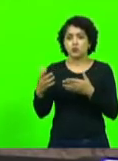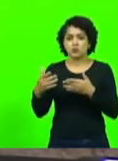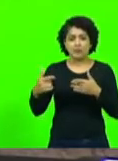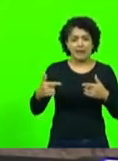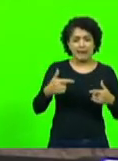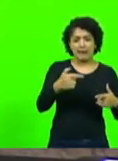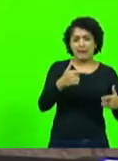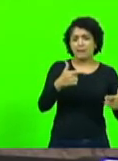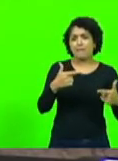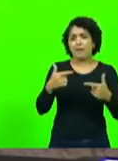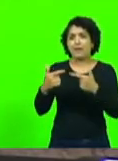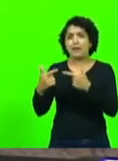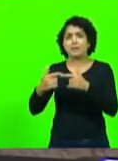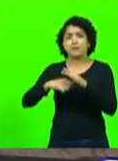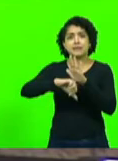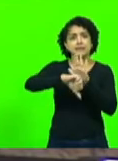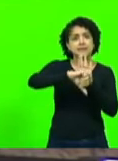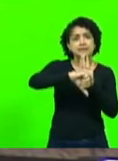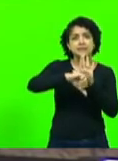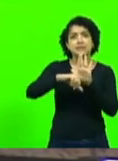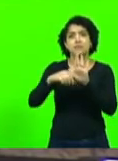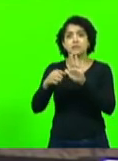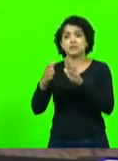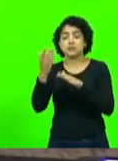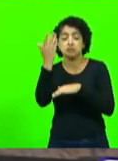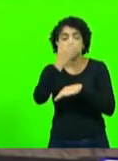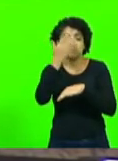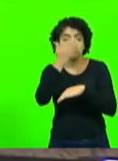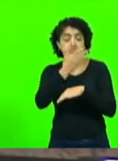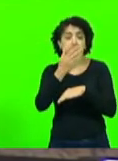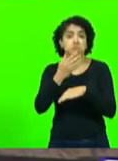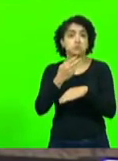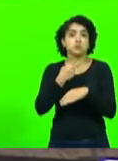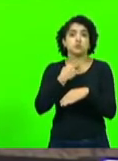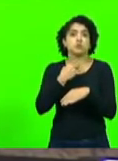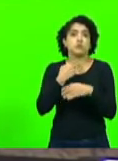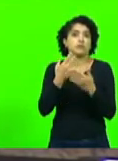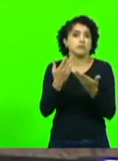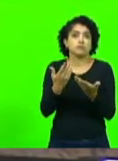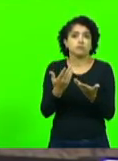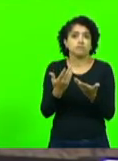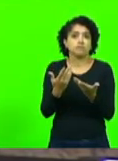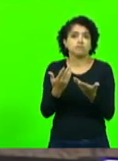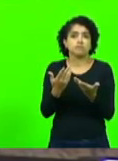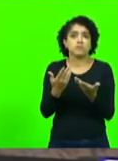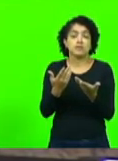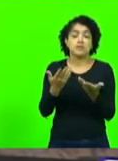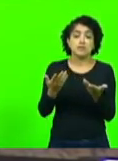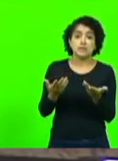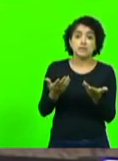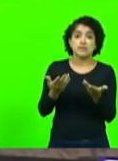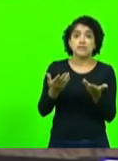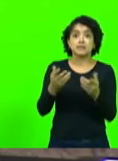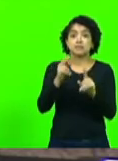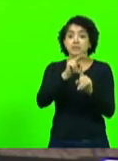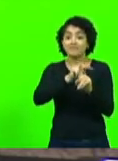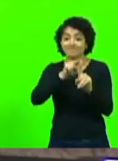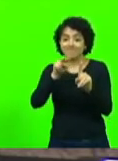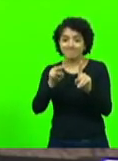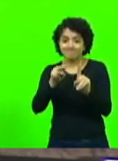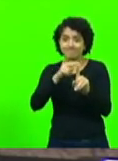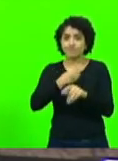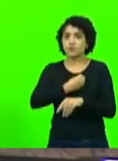crimes indizíveis, sem falar além da perspectiva de